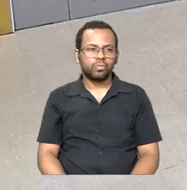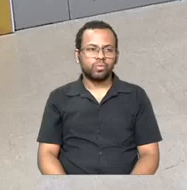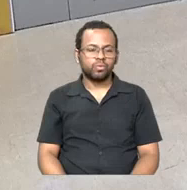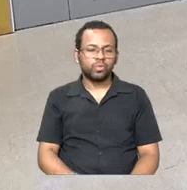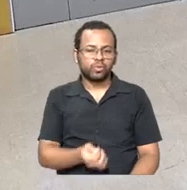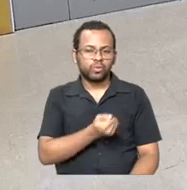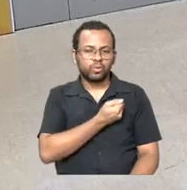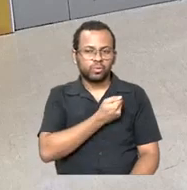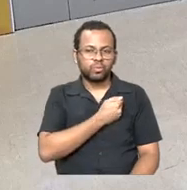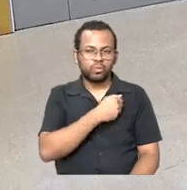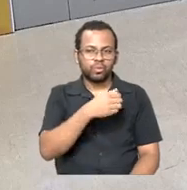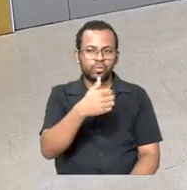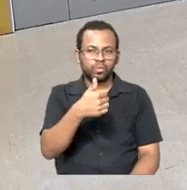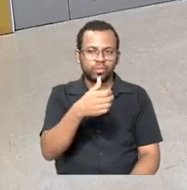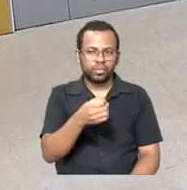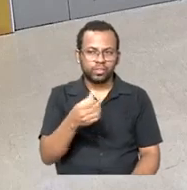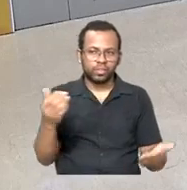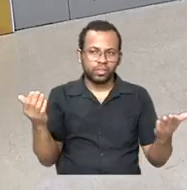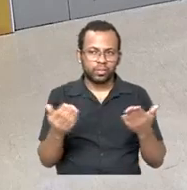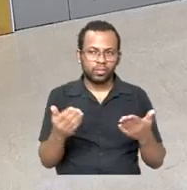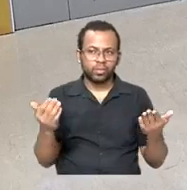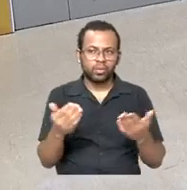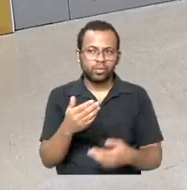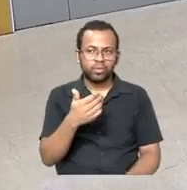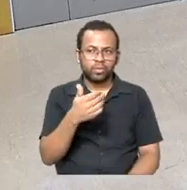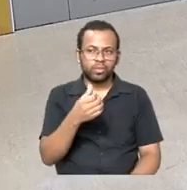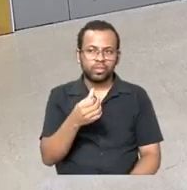16 Sai agora 16